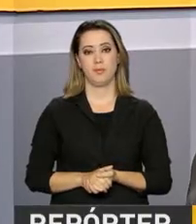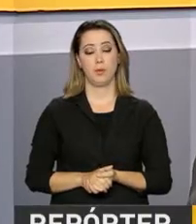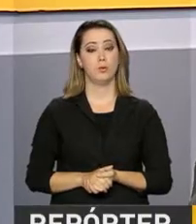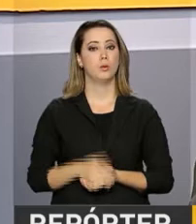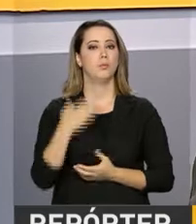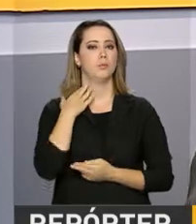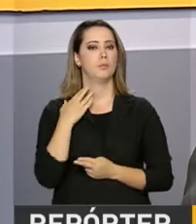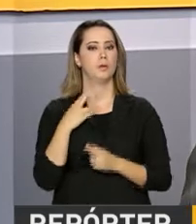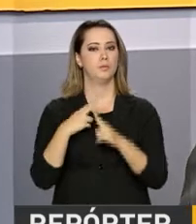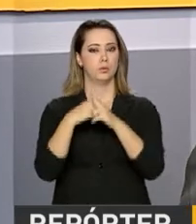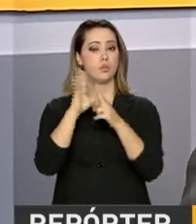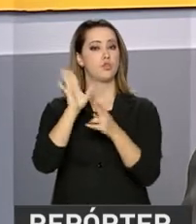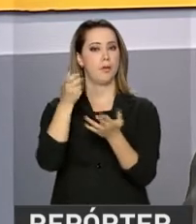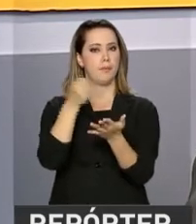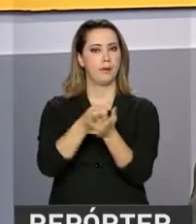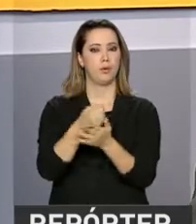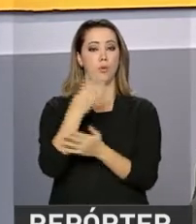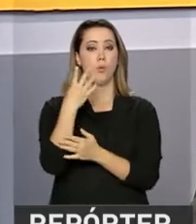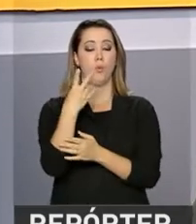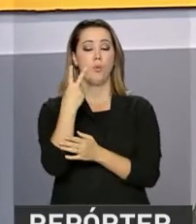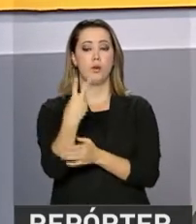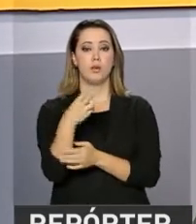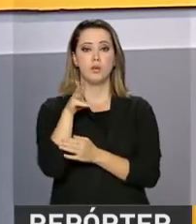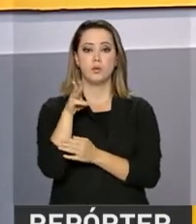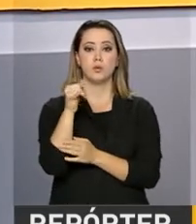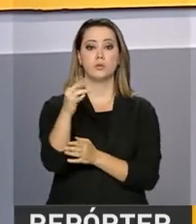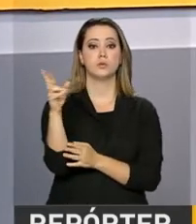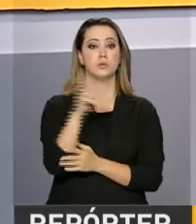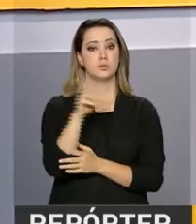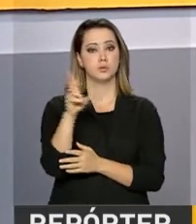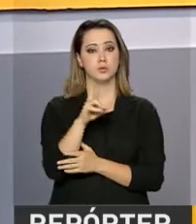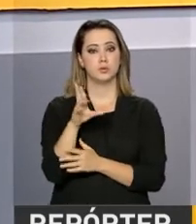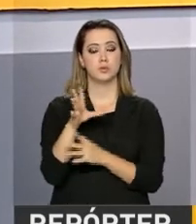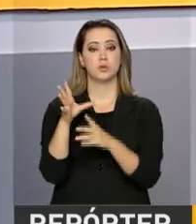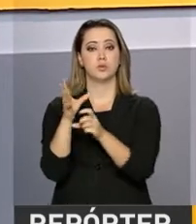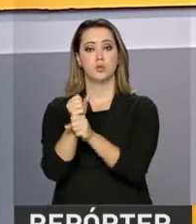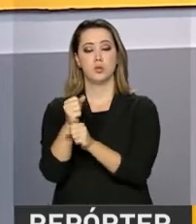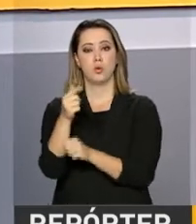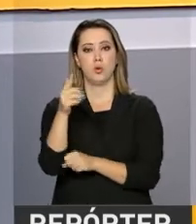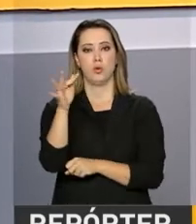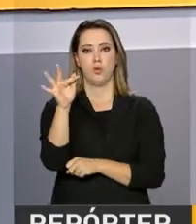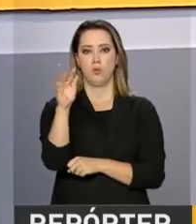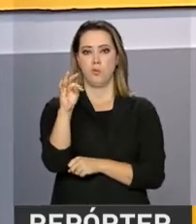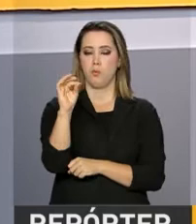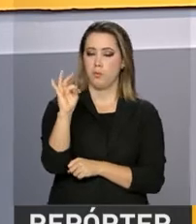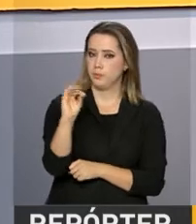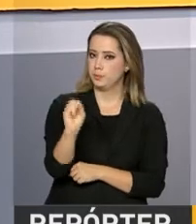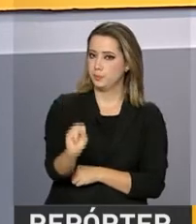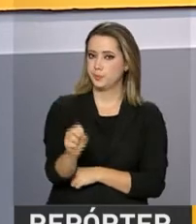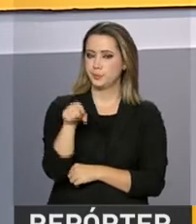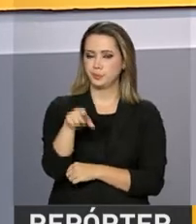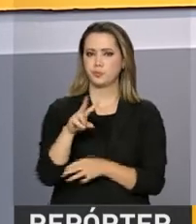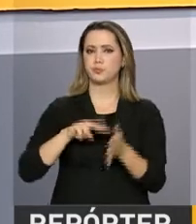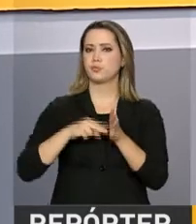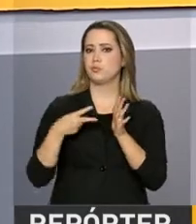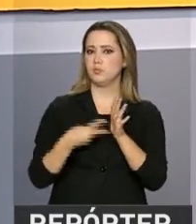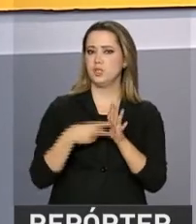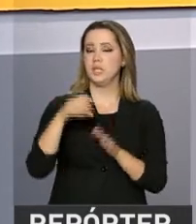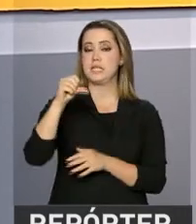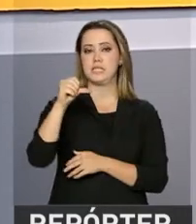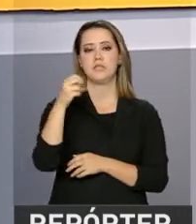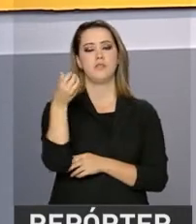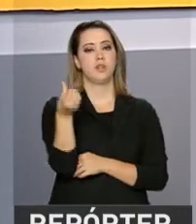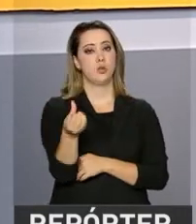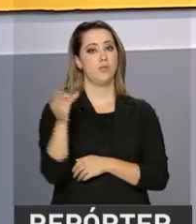econômica federal já pagou quase 42 bilhões de reais nas contas inativas do fgts o valor equivale a 96%